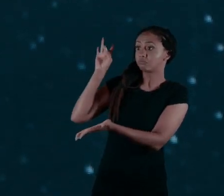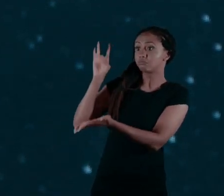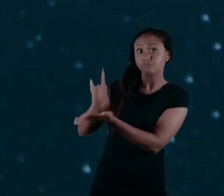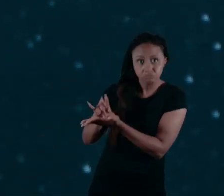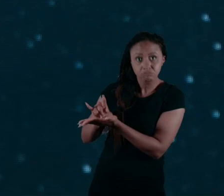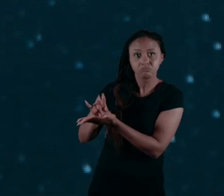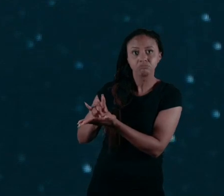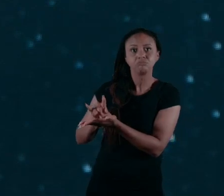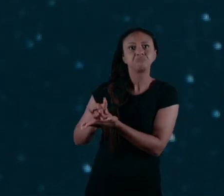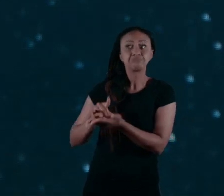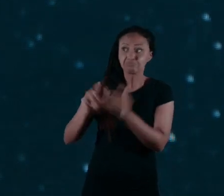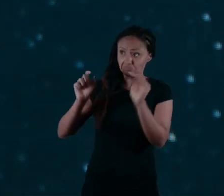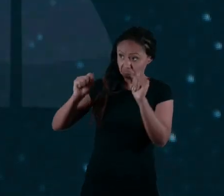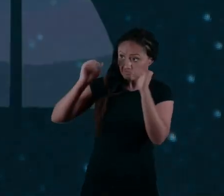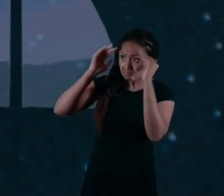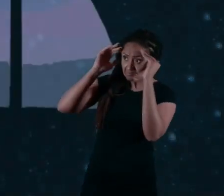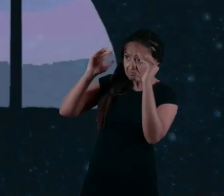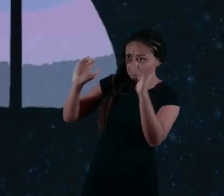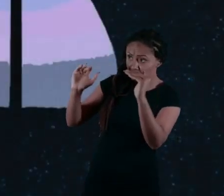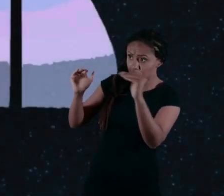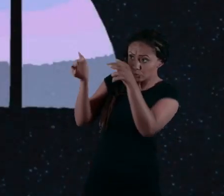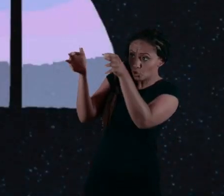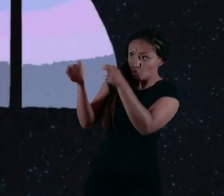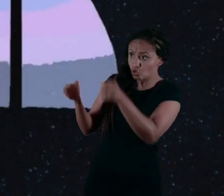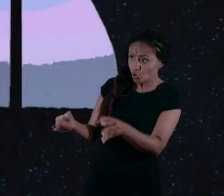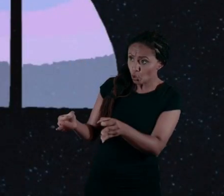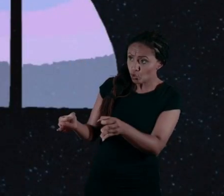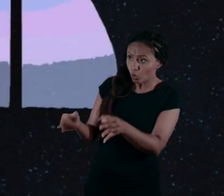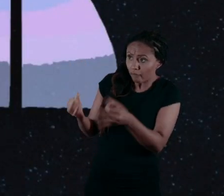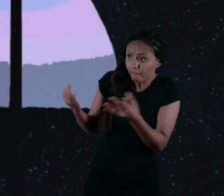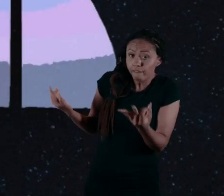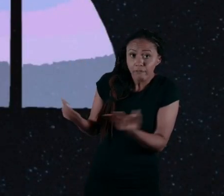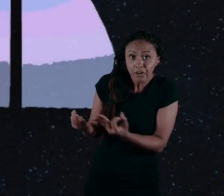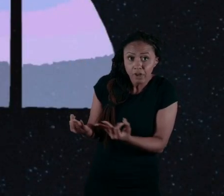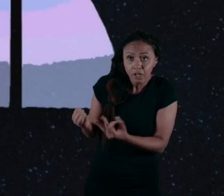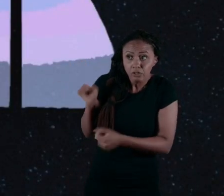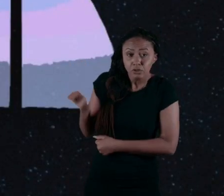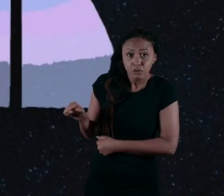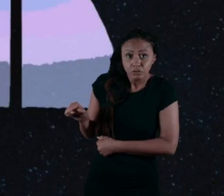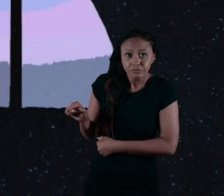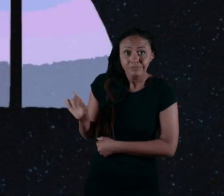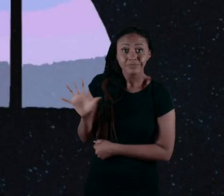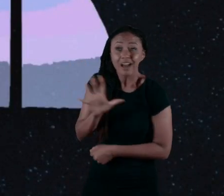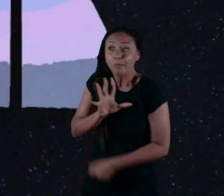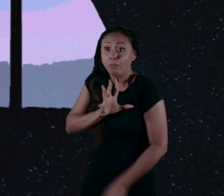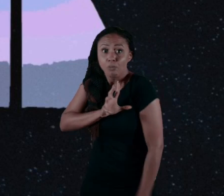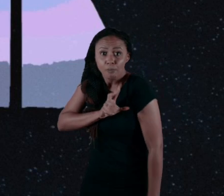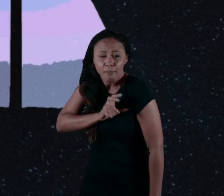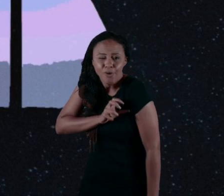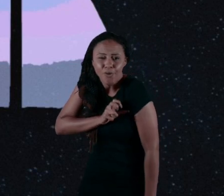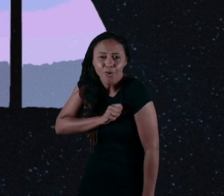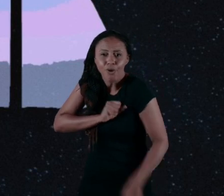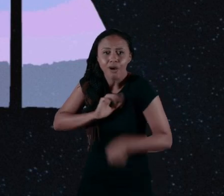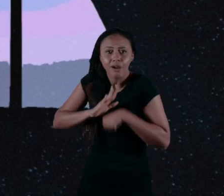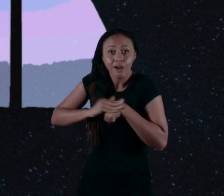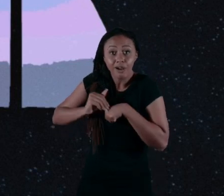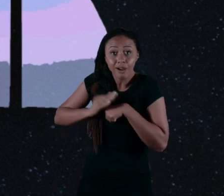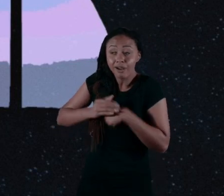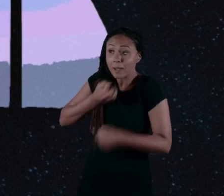tudo que é respeitável, tudo que é justo, tudo que é puro, tudo que é amável, tudo que é de boa